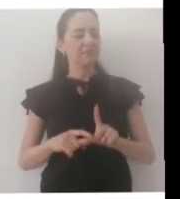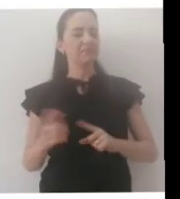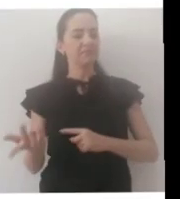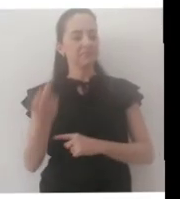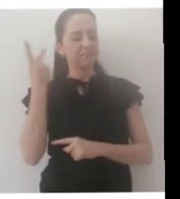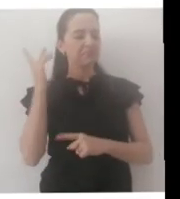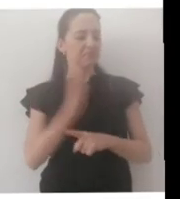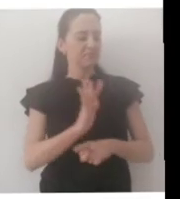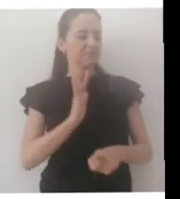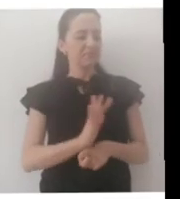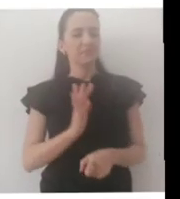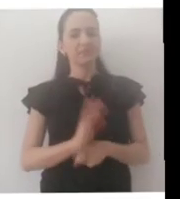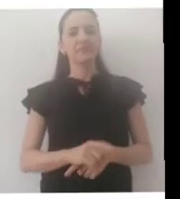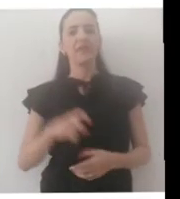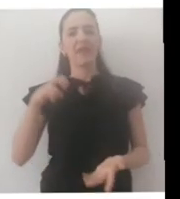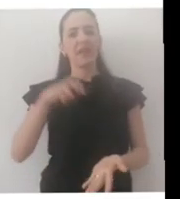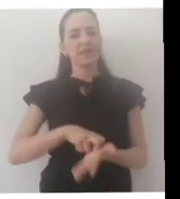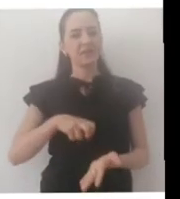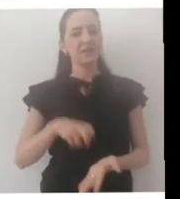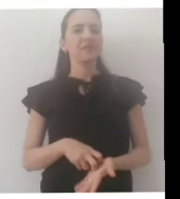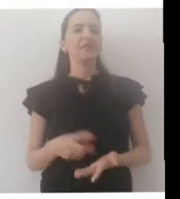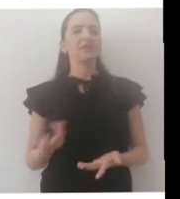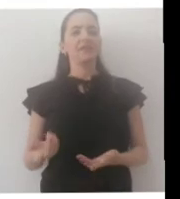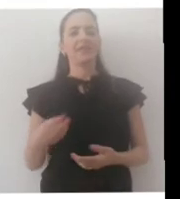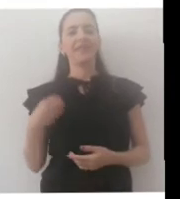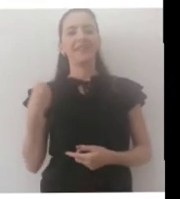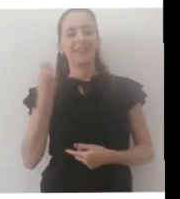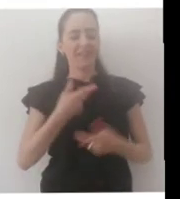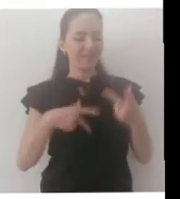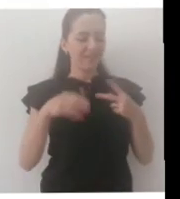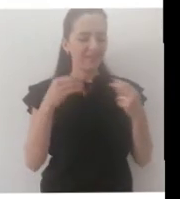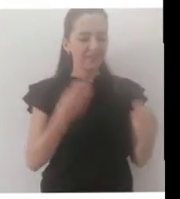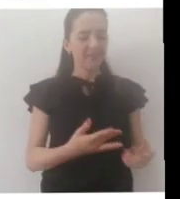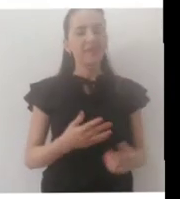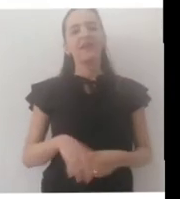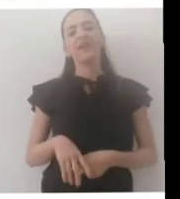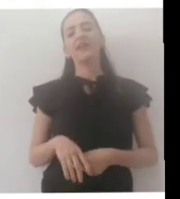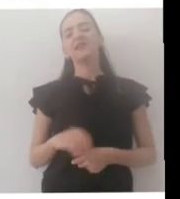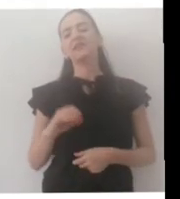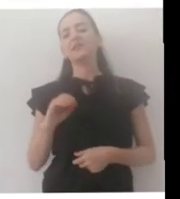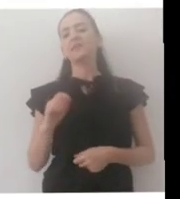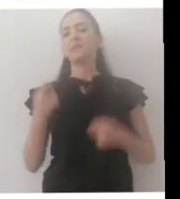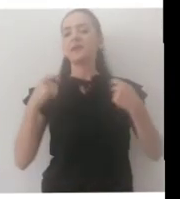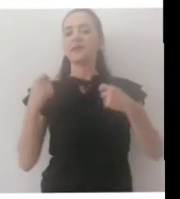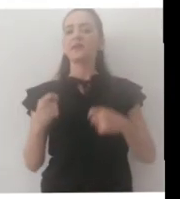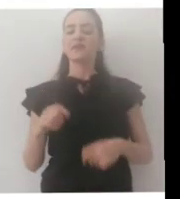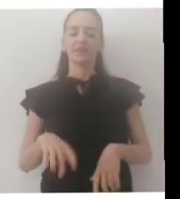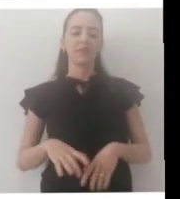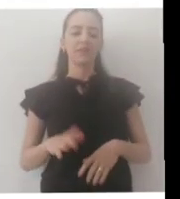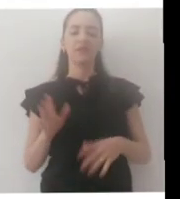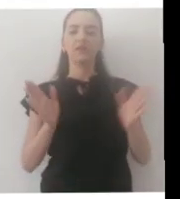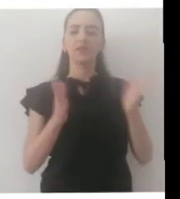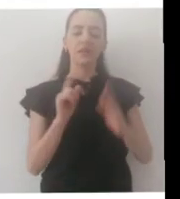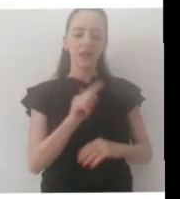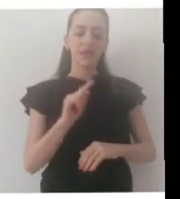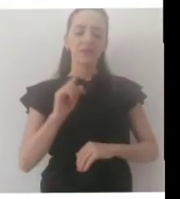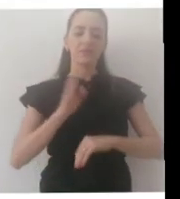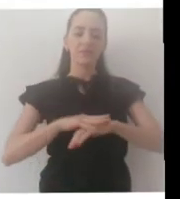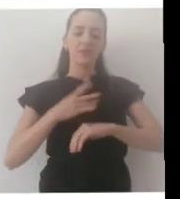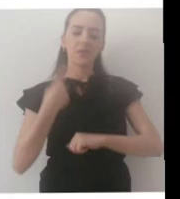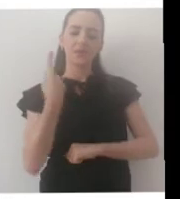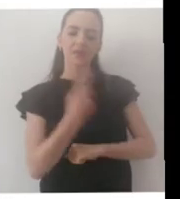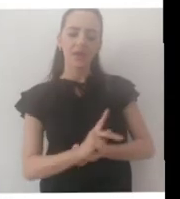crianças através de recompensas e castigos, quando deveriam estimular o desenvolvimento da autonomia, trocando pontos de